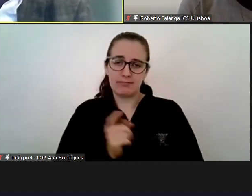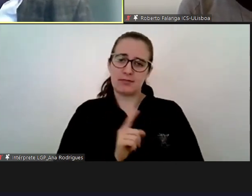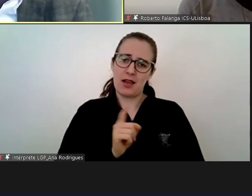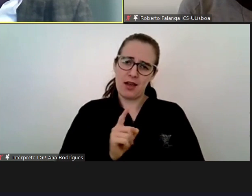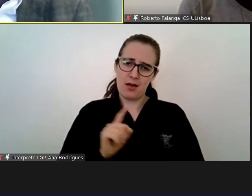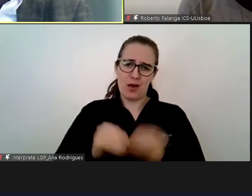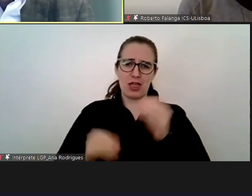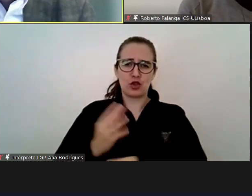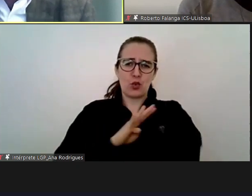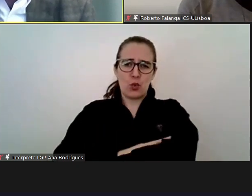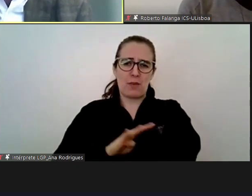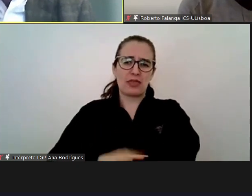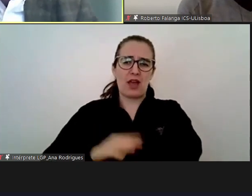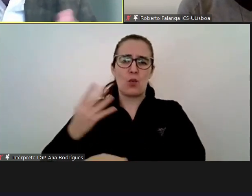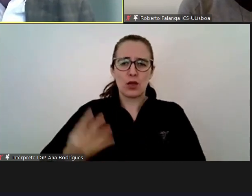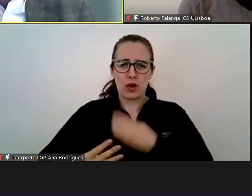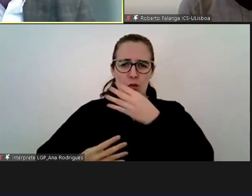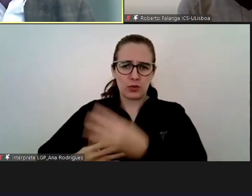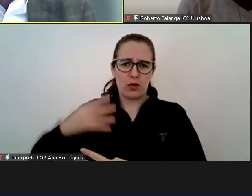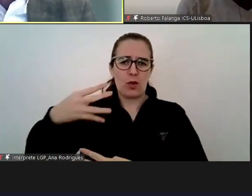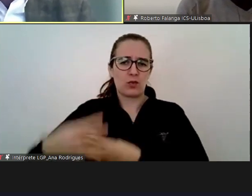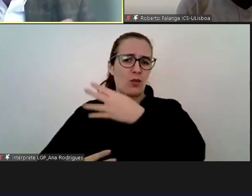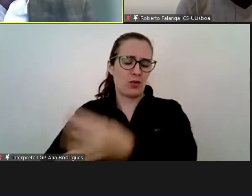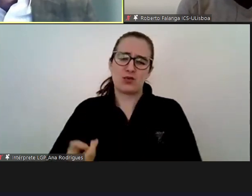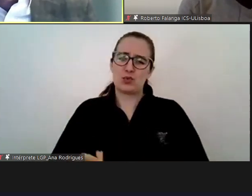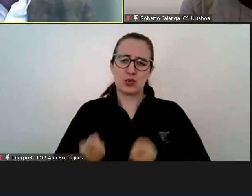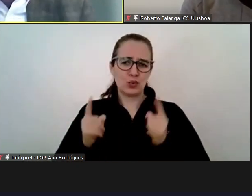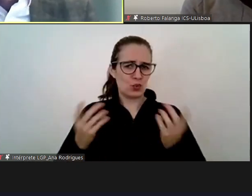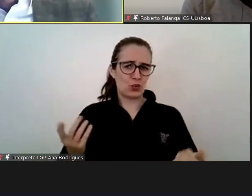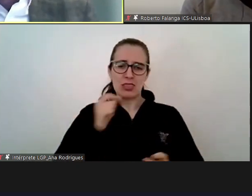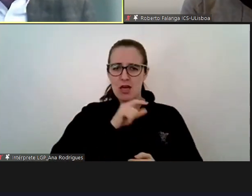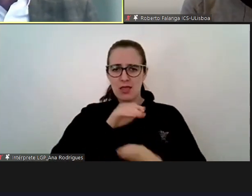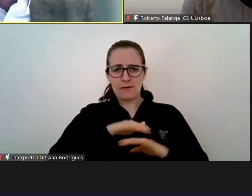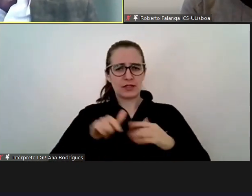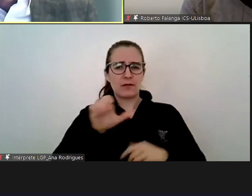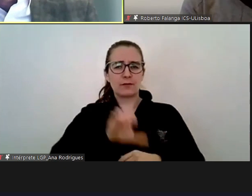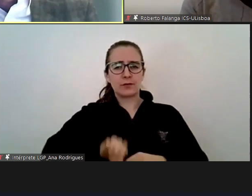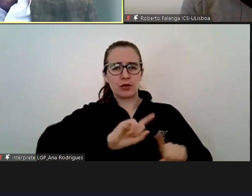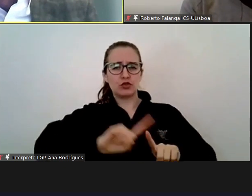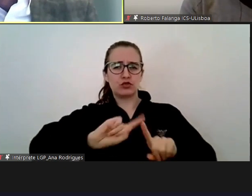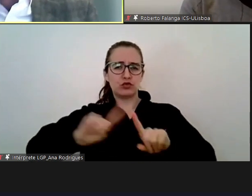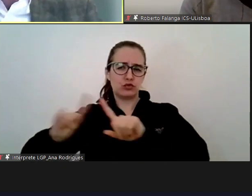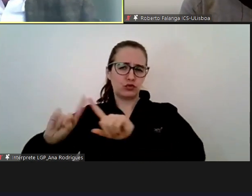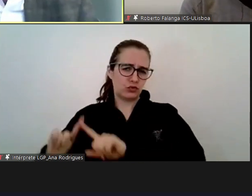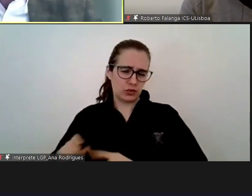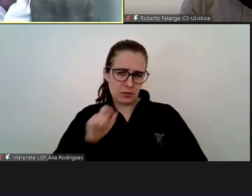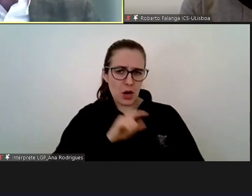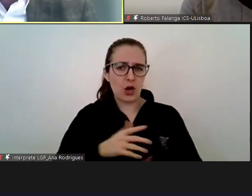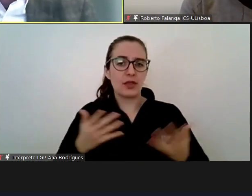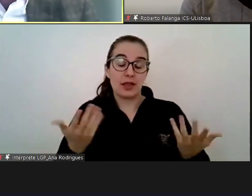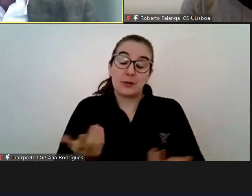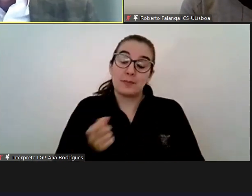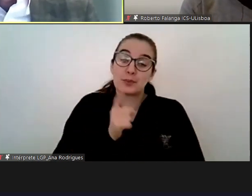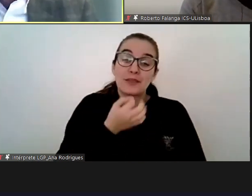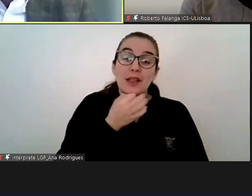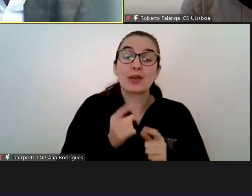de 4 em 4 anos. E, portanto, há muitas coisas que nós podemos fazer dentro daquilo que é uma democracia, e por isso entramos em questões de qualidade